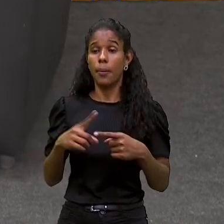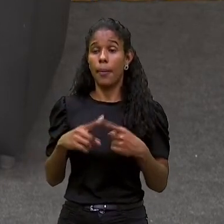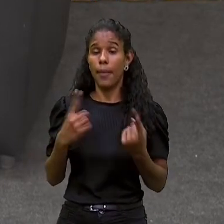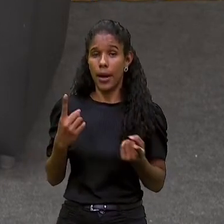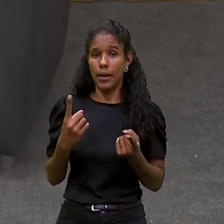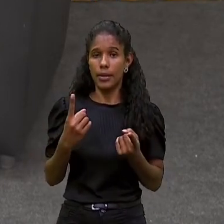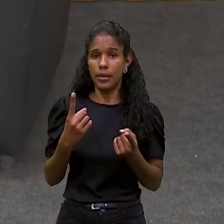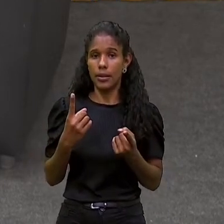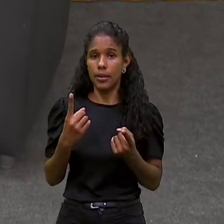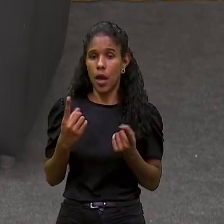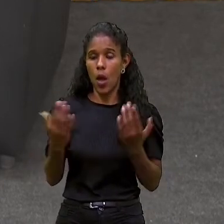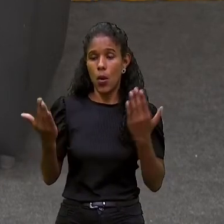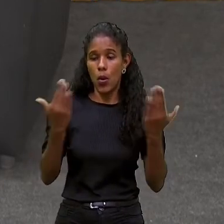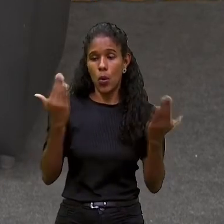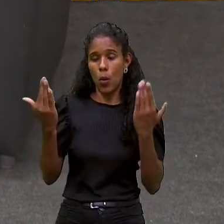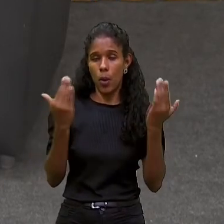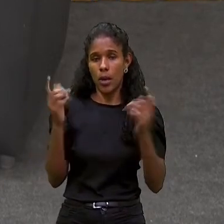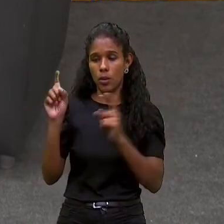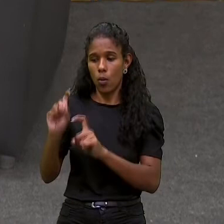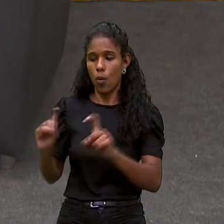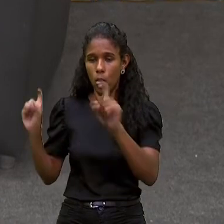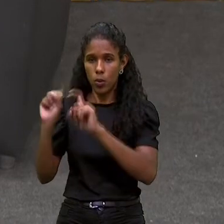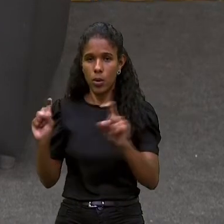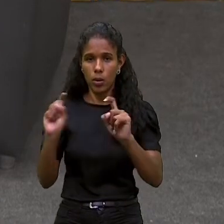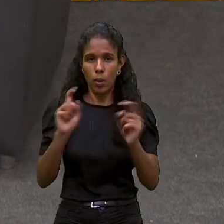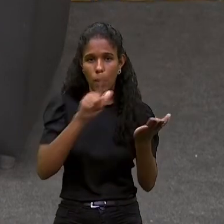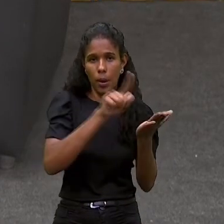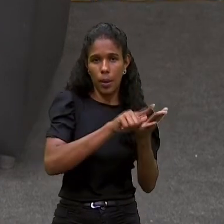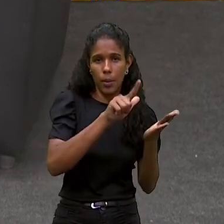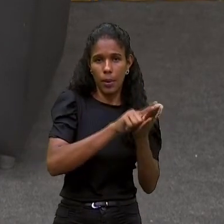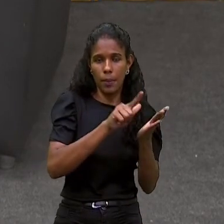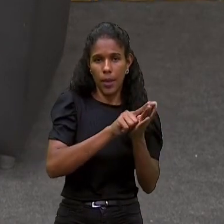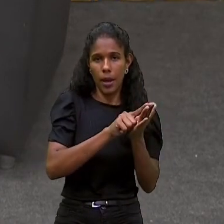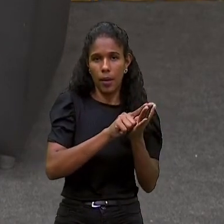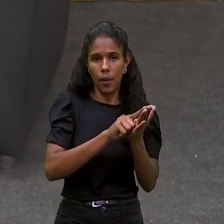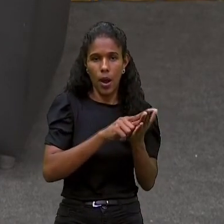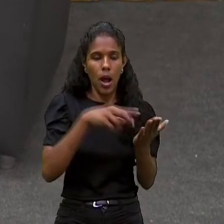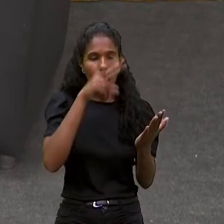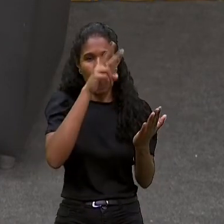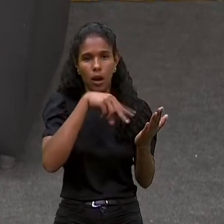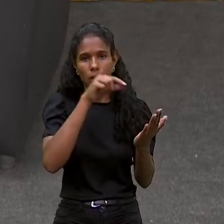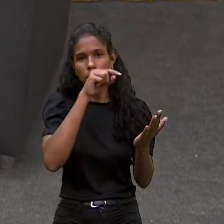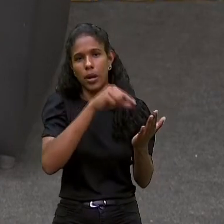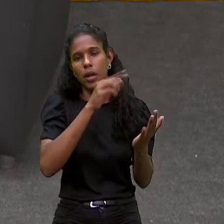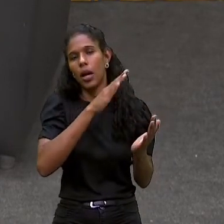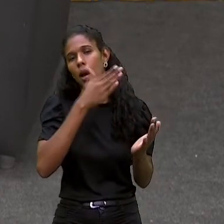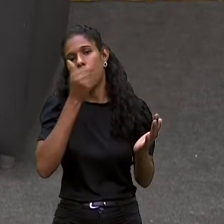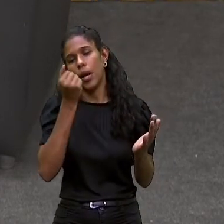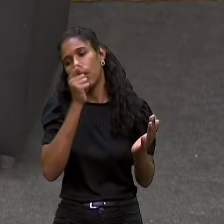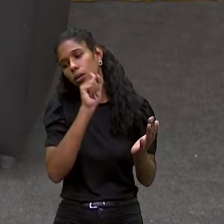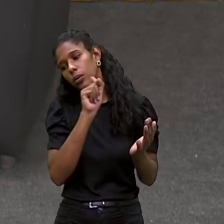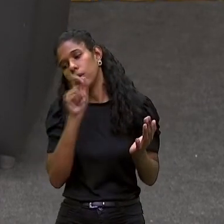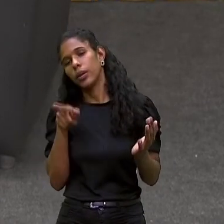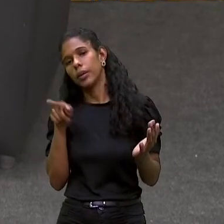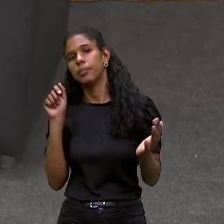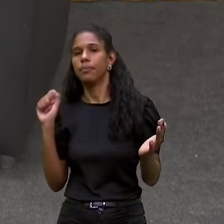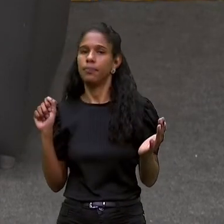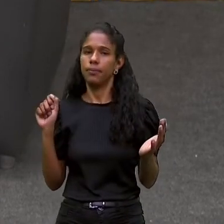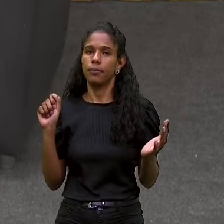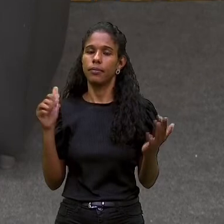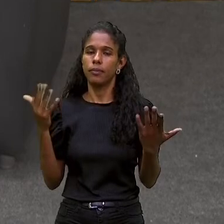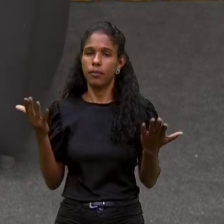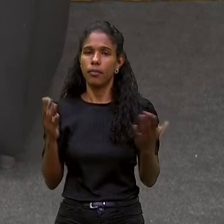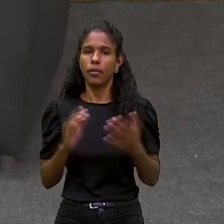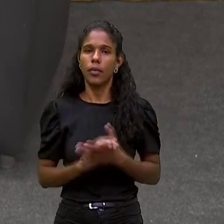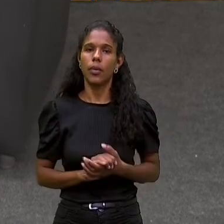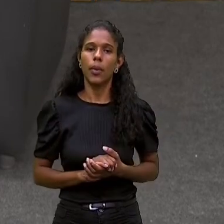computador e de papel, a pesquisa aponta que o papel facilita a aprendizagem. Como você disse, igual você falou, você aprende mais quando lê